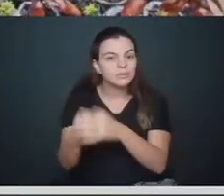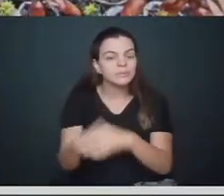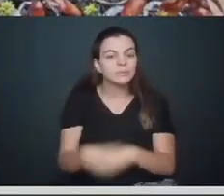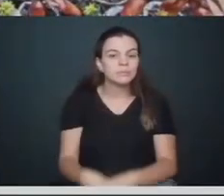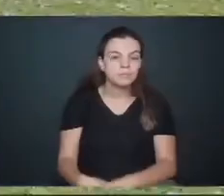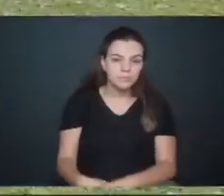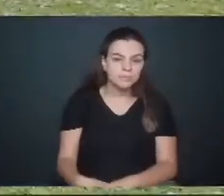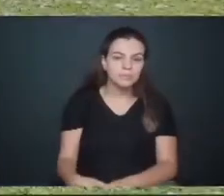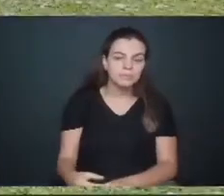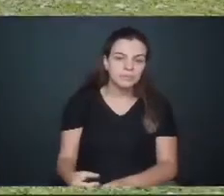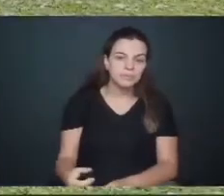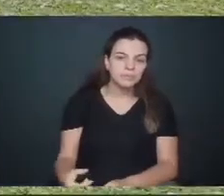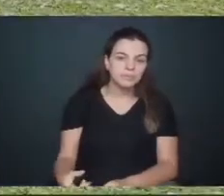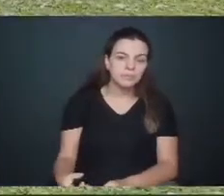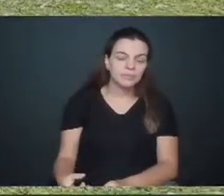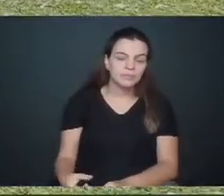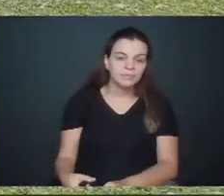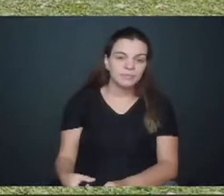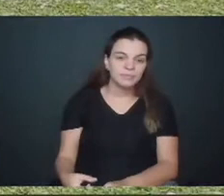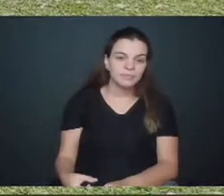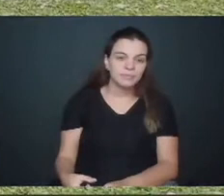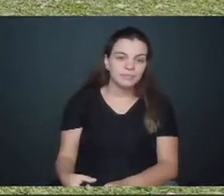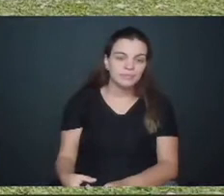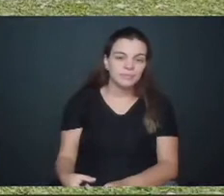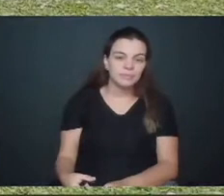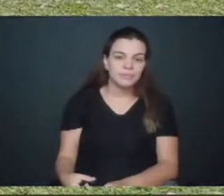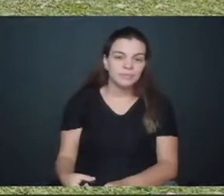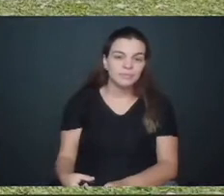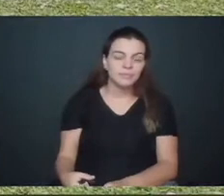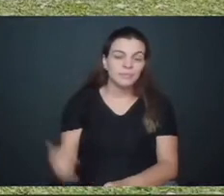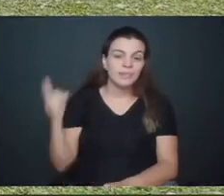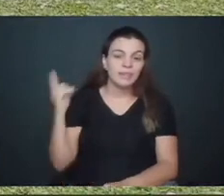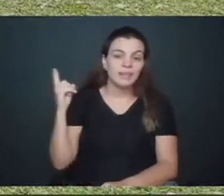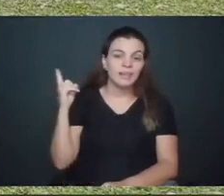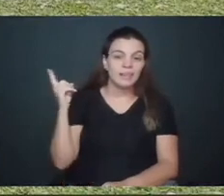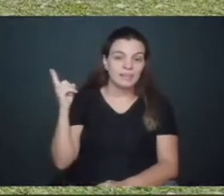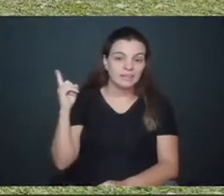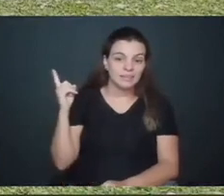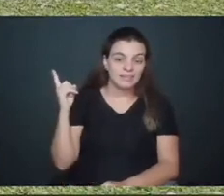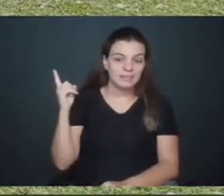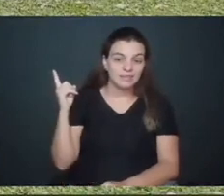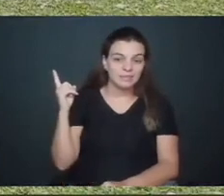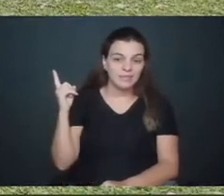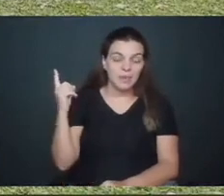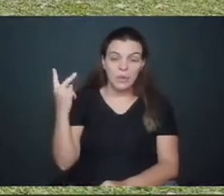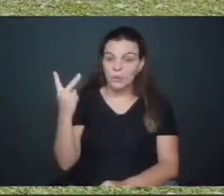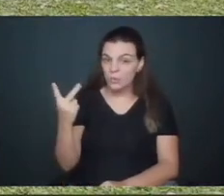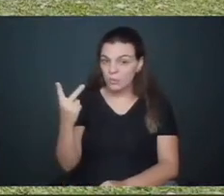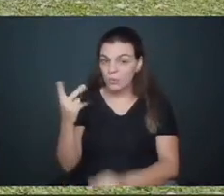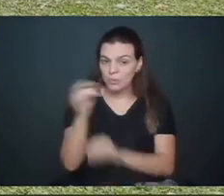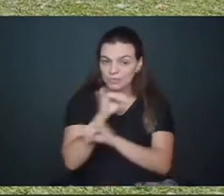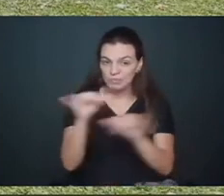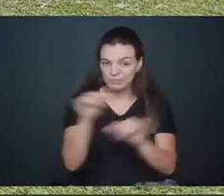descobri. Então, ali, ó. Esse está pronto. Olha, duas novidades. Duas novidades para vocês